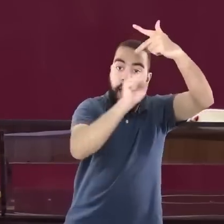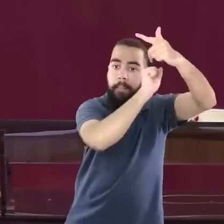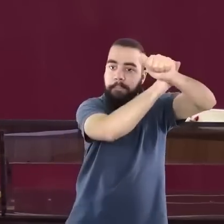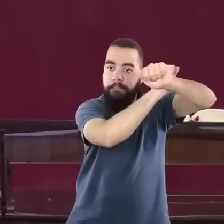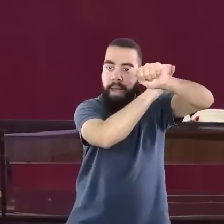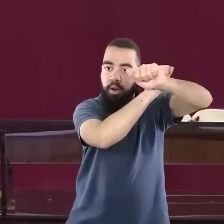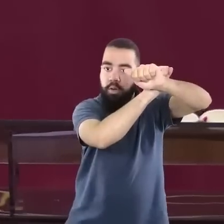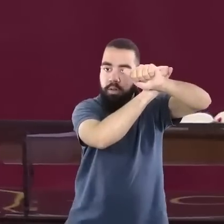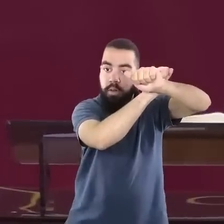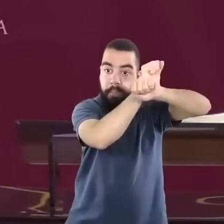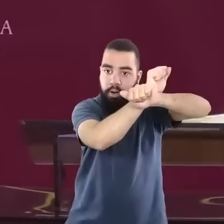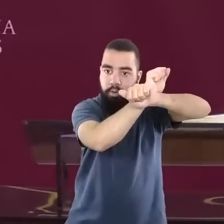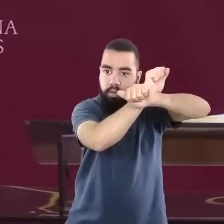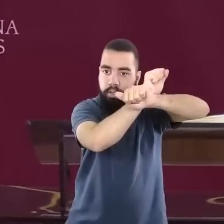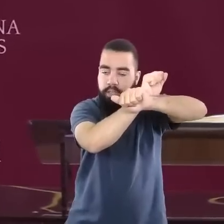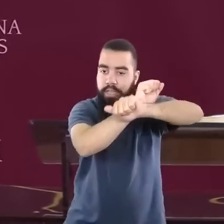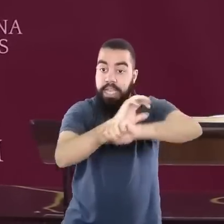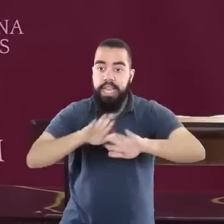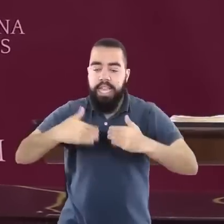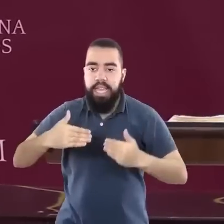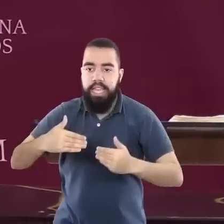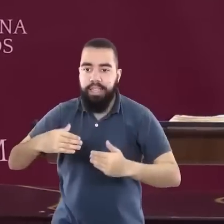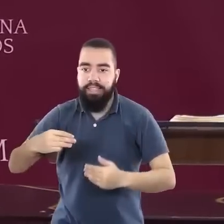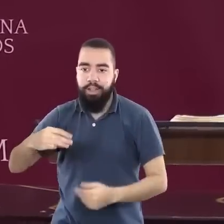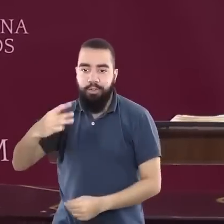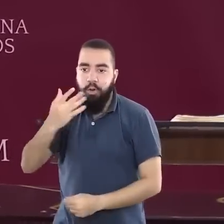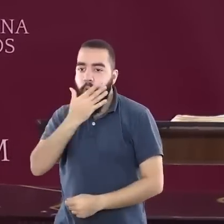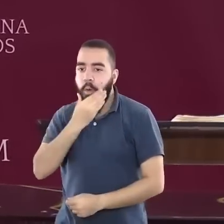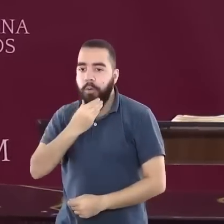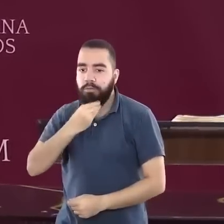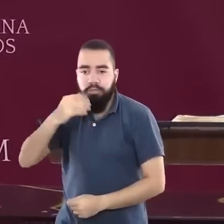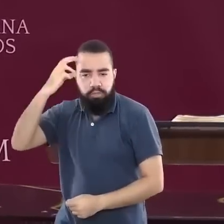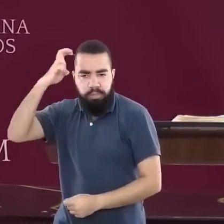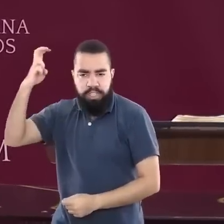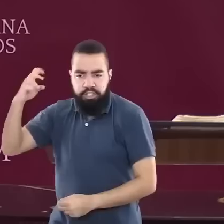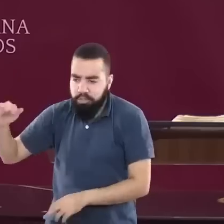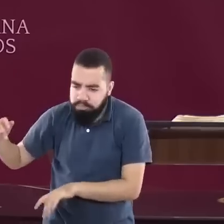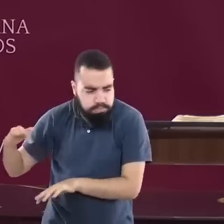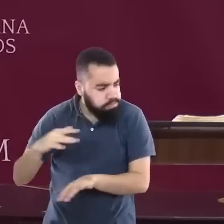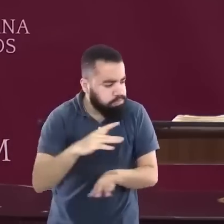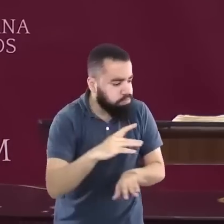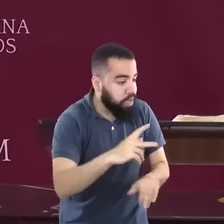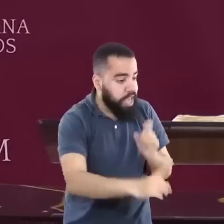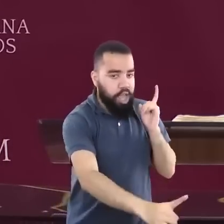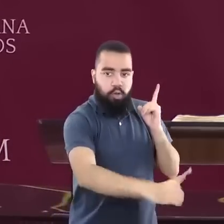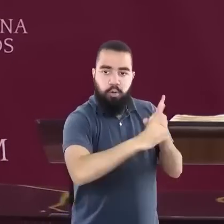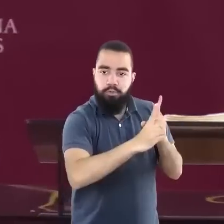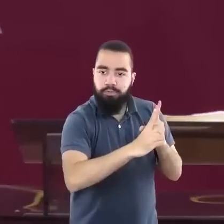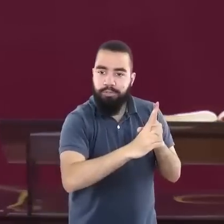mas eles não adoraram Maria eles adoraram o menino Jesus